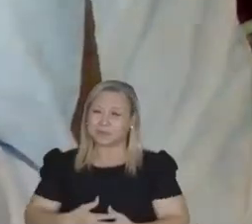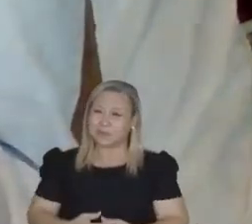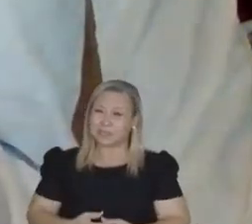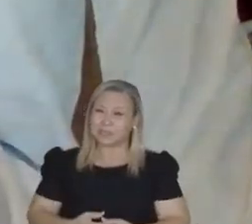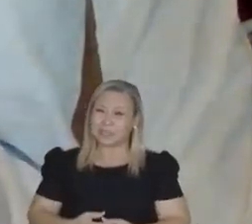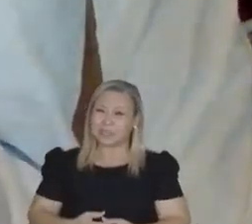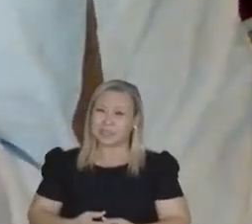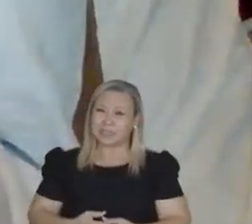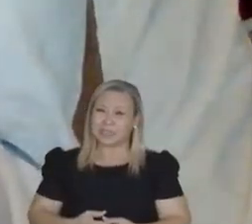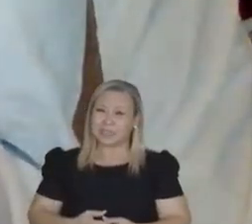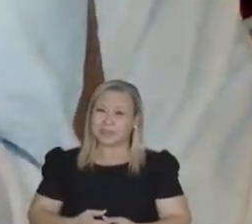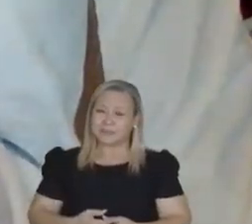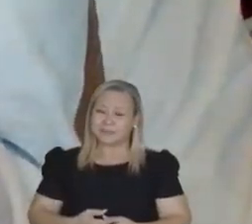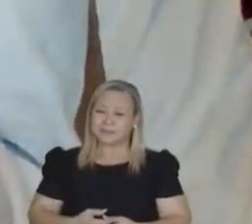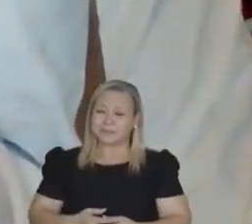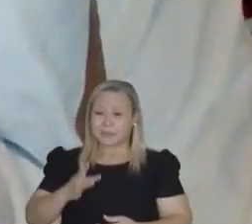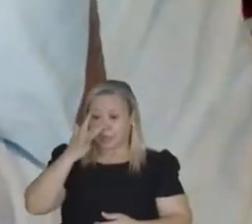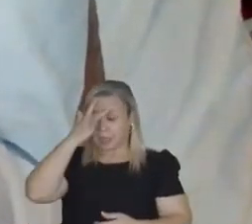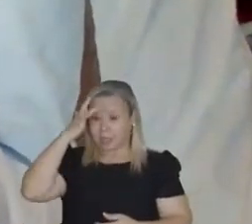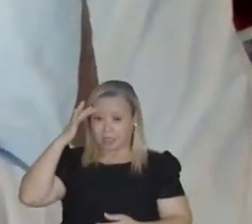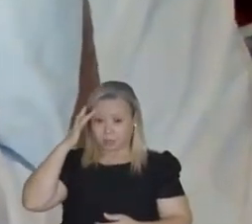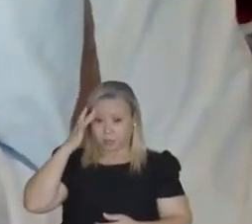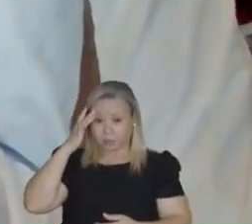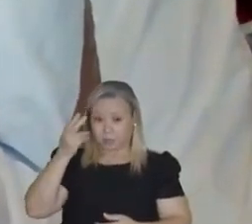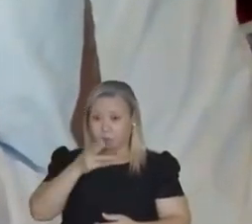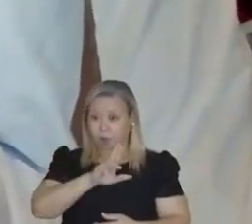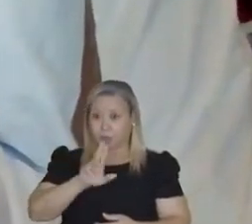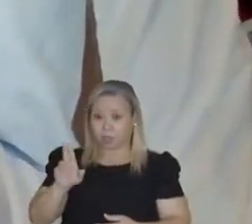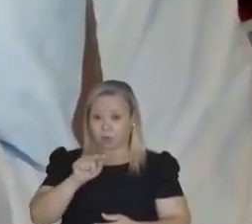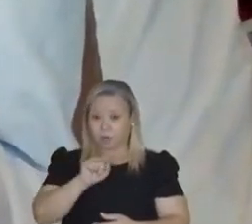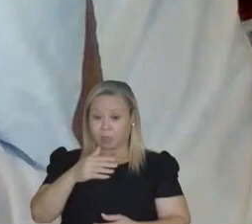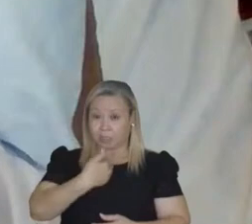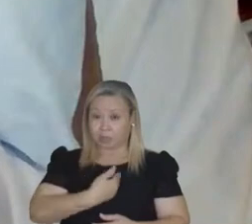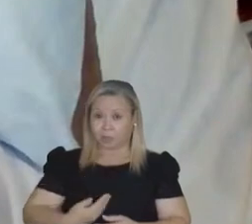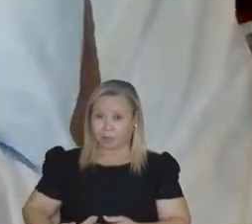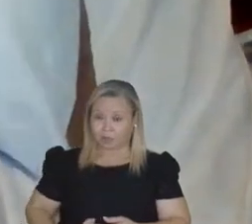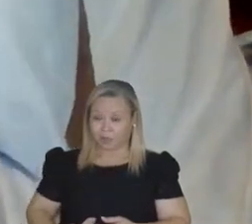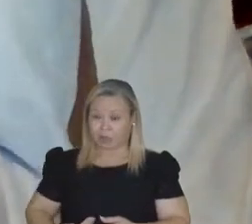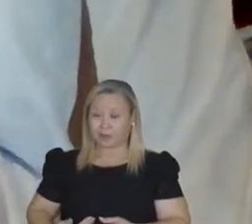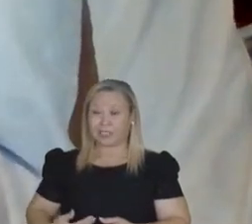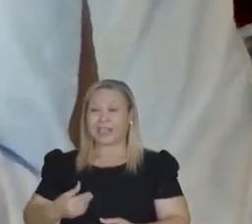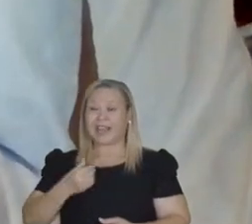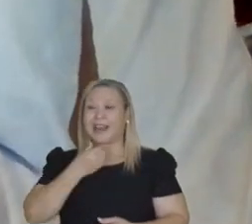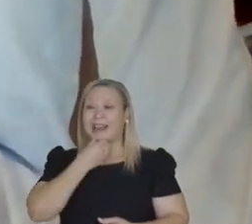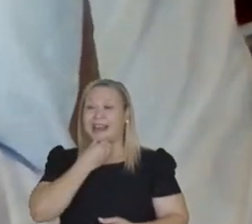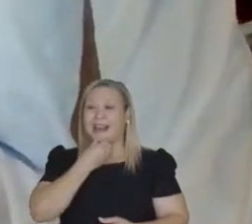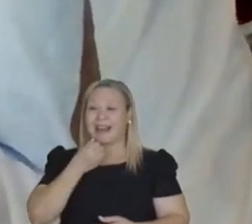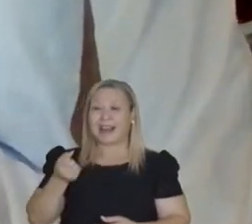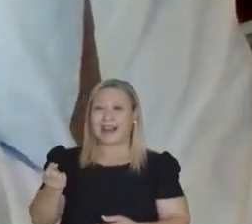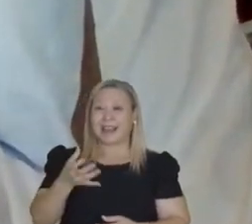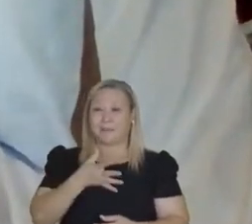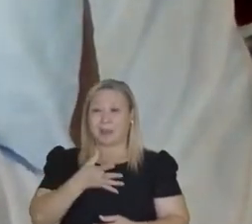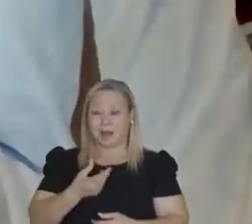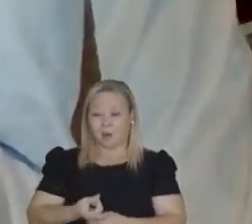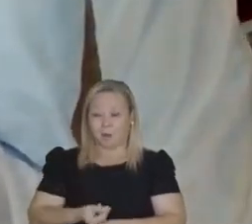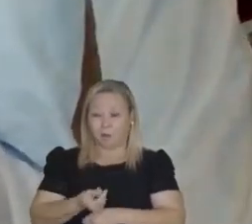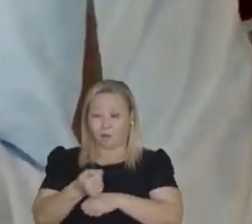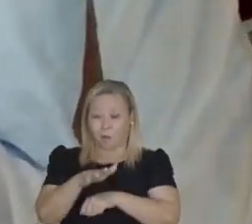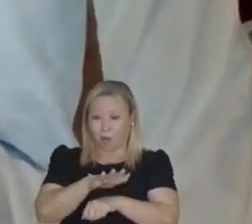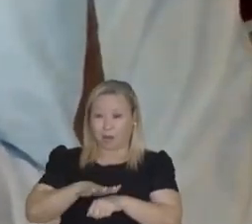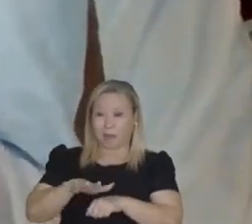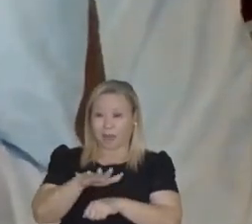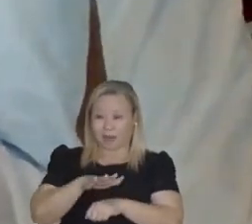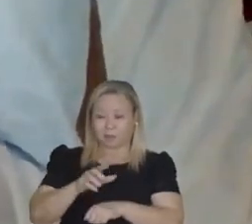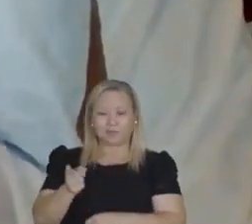muitas pessoas chamam esse governo de um governo liberal. Mas isso não é verdade,